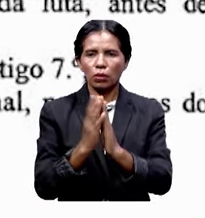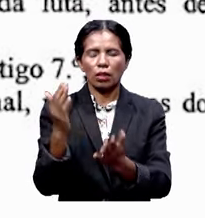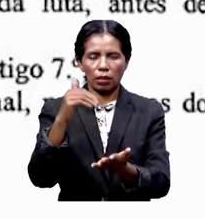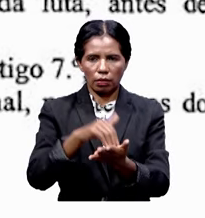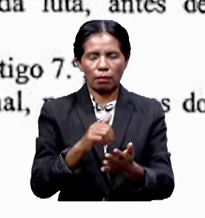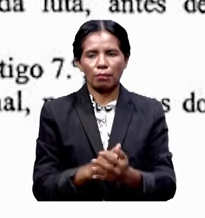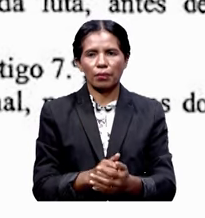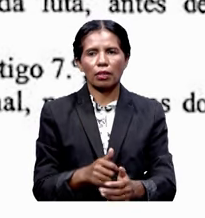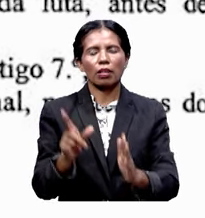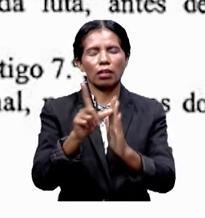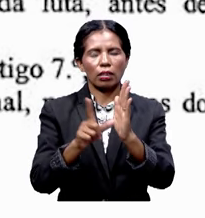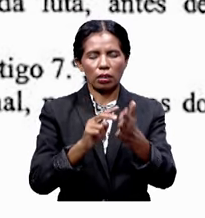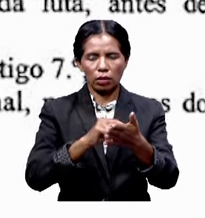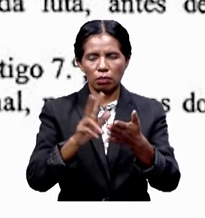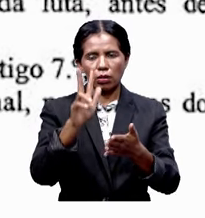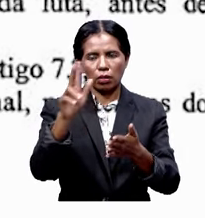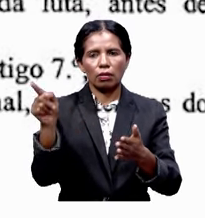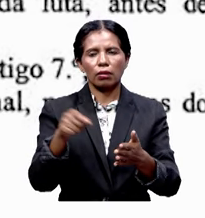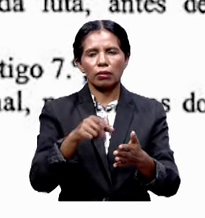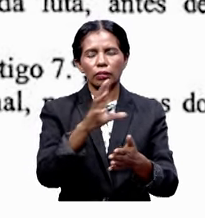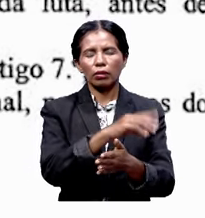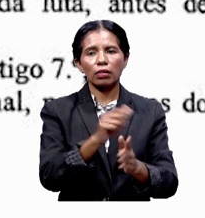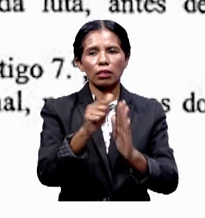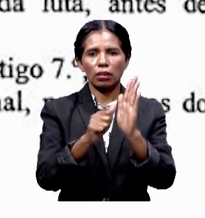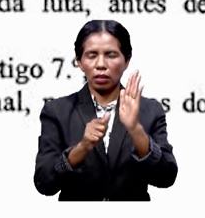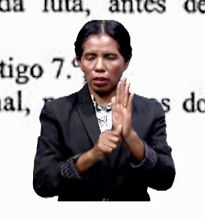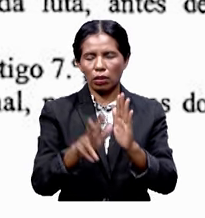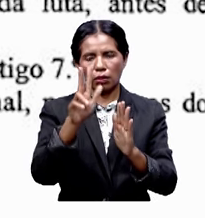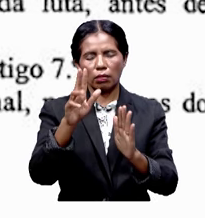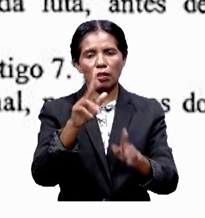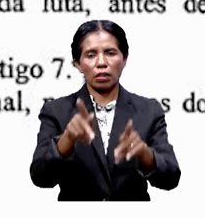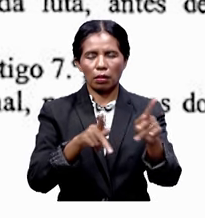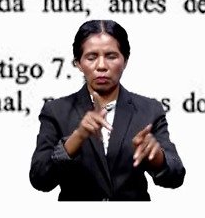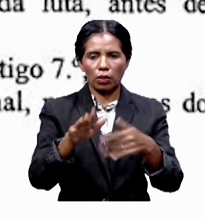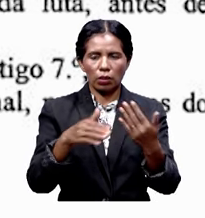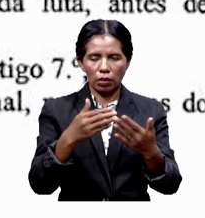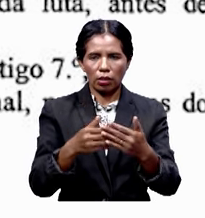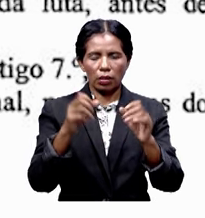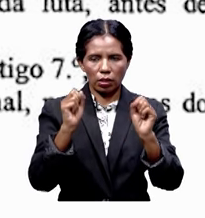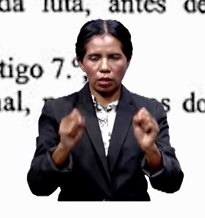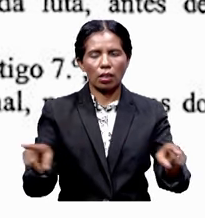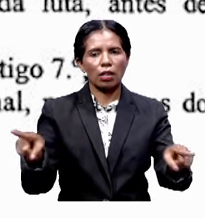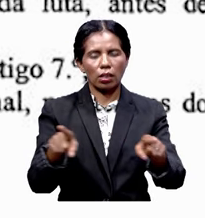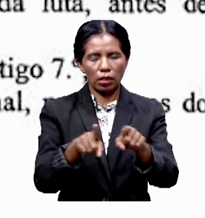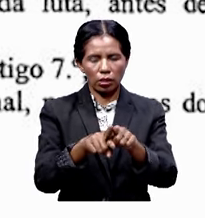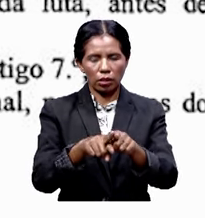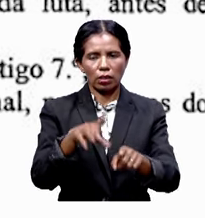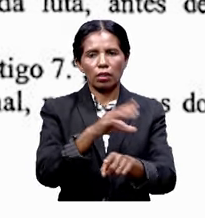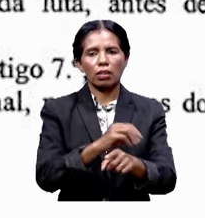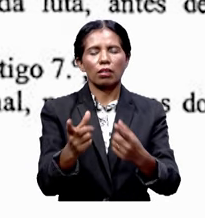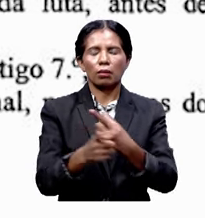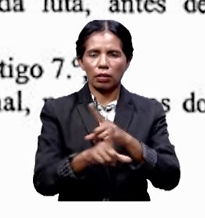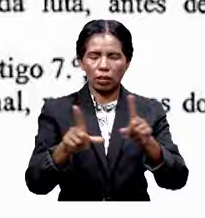lei número tolo para rihun rua San Lu Resinen e artigo tolo katak cidadão nebema considerado hanesan combatente